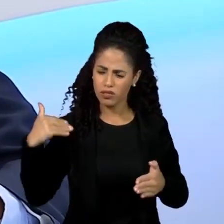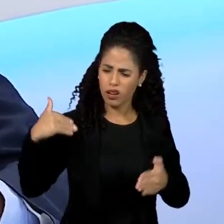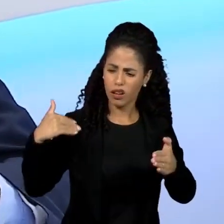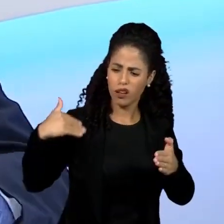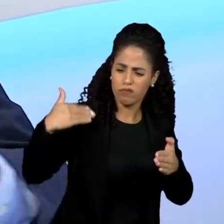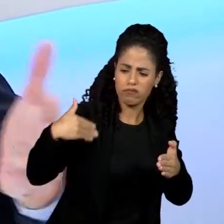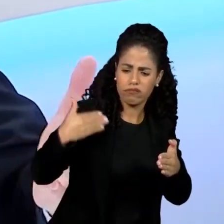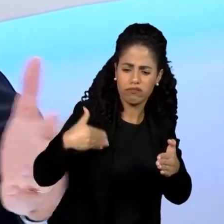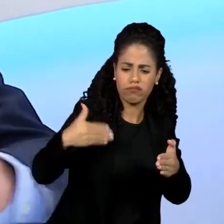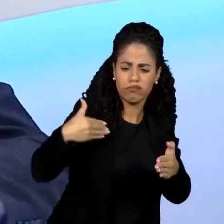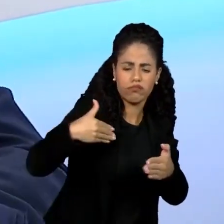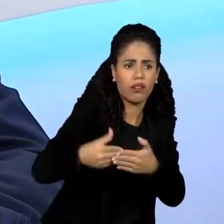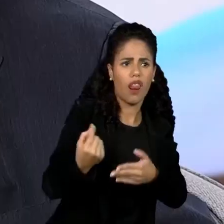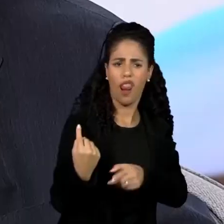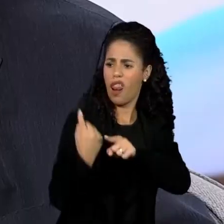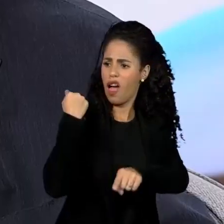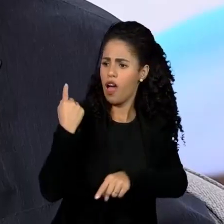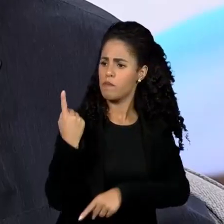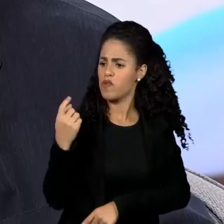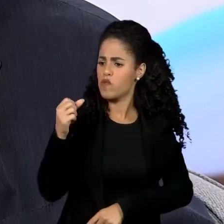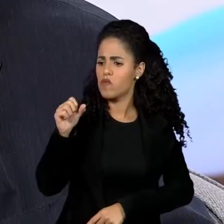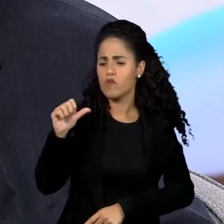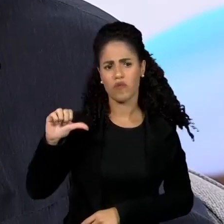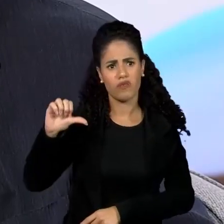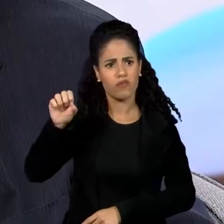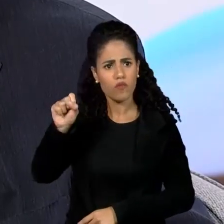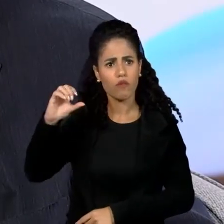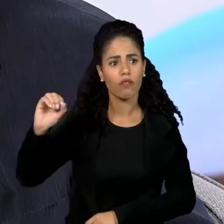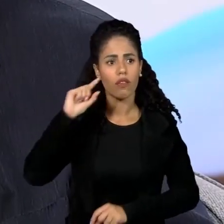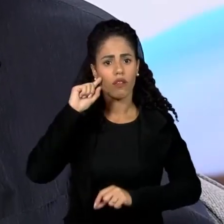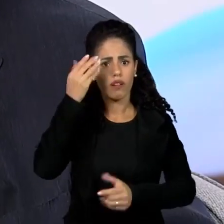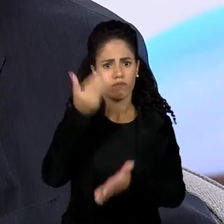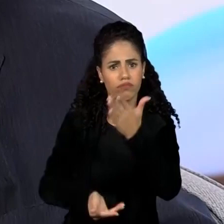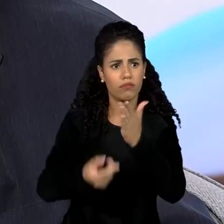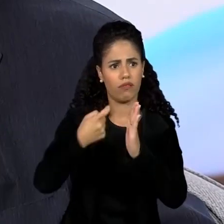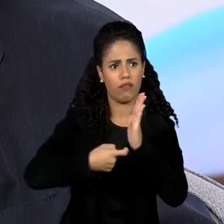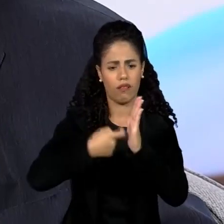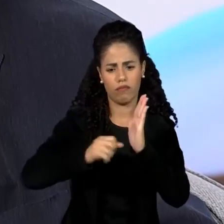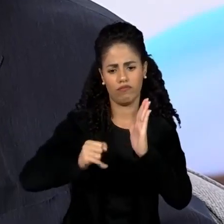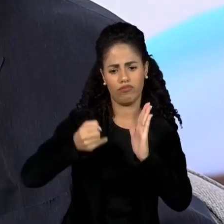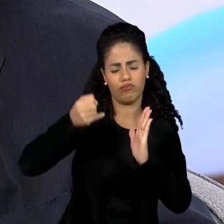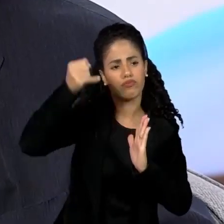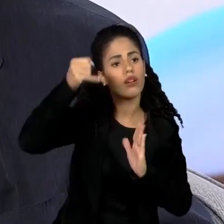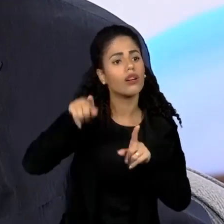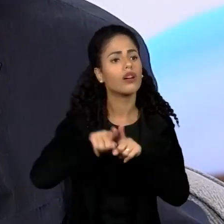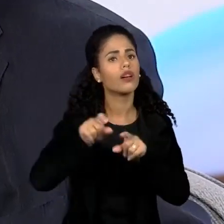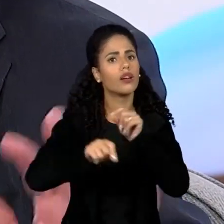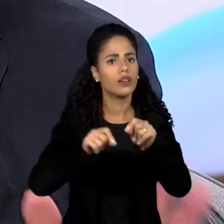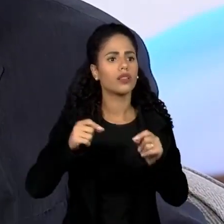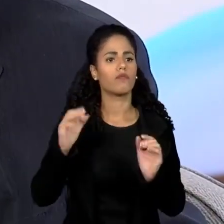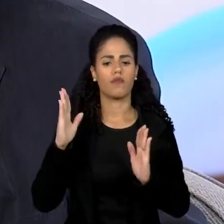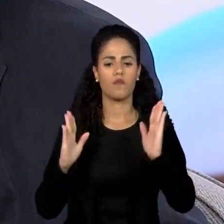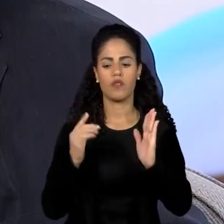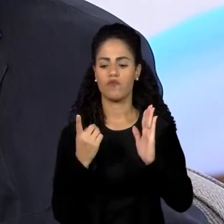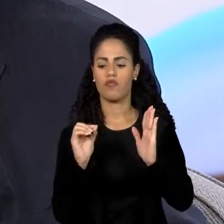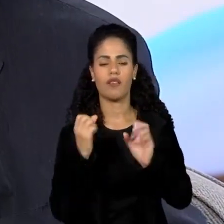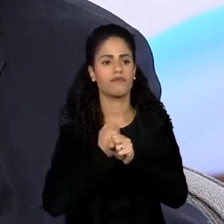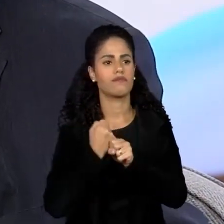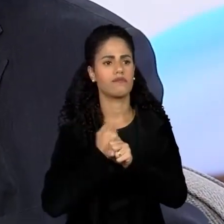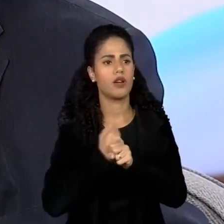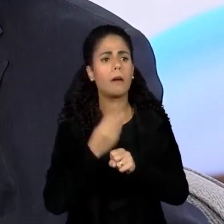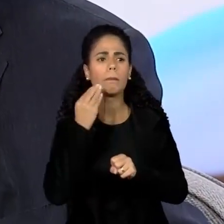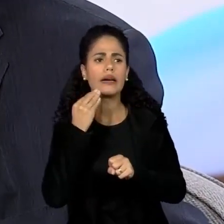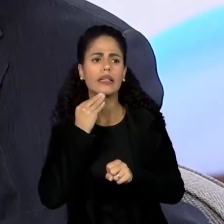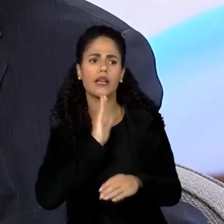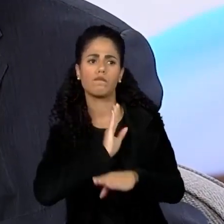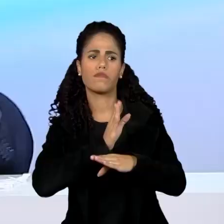muito alta. Nos anos 80, a gente teve uma década perdida com a inflação muito alta, tivemos uma recessão há 10 anos para poder combater essa